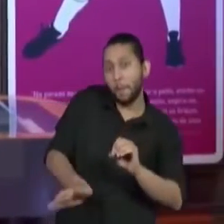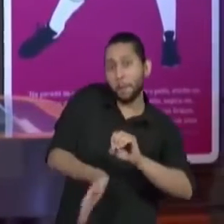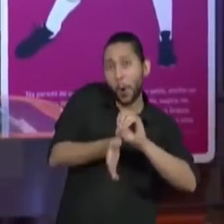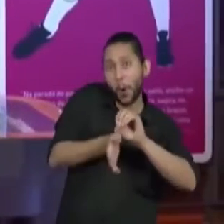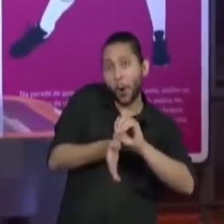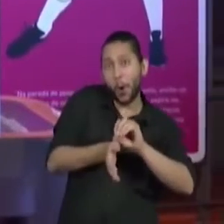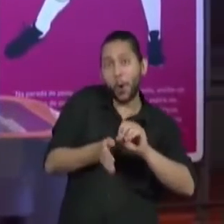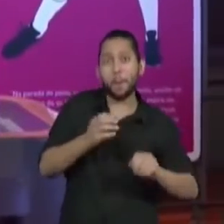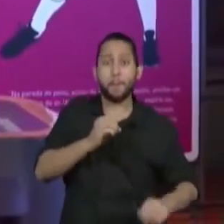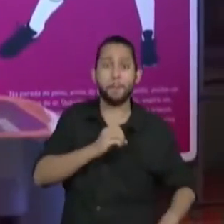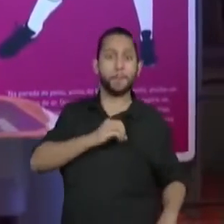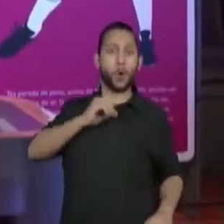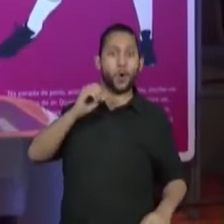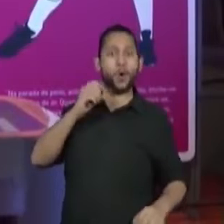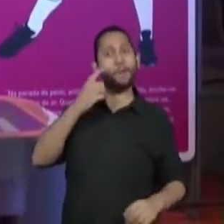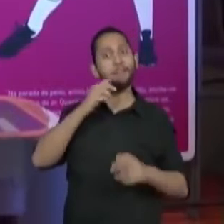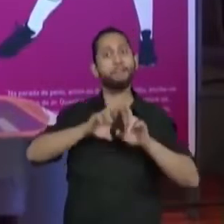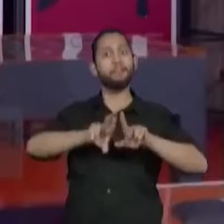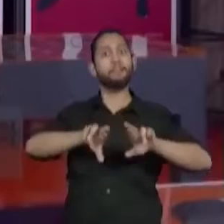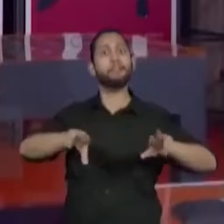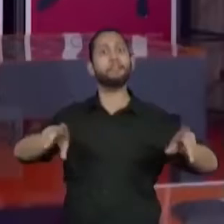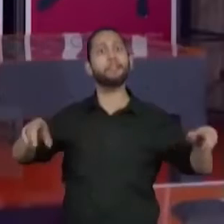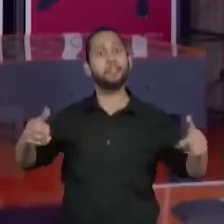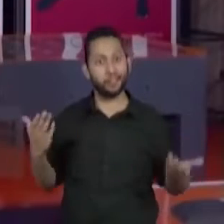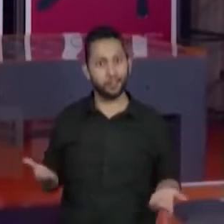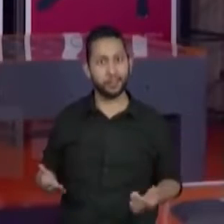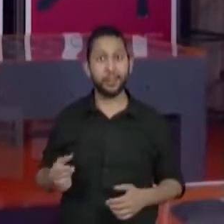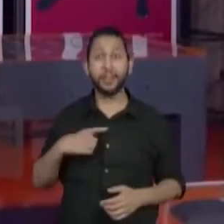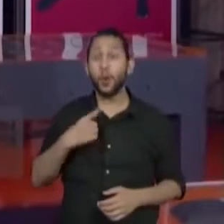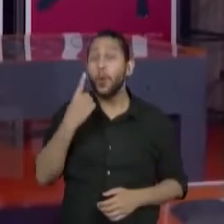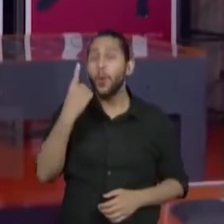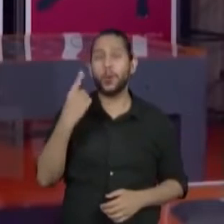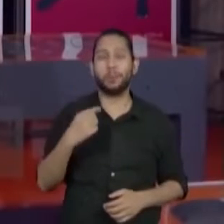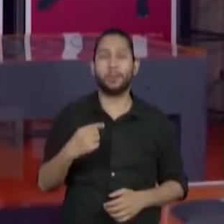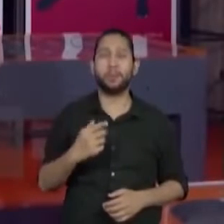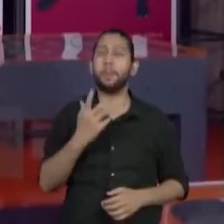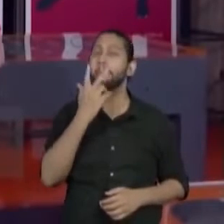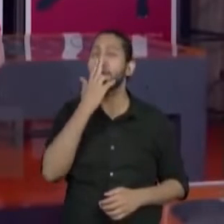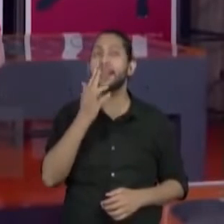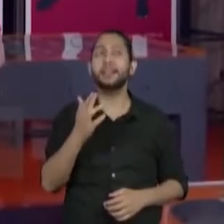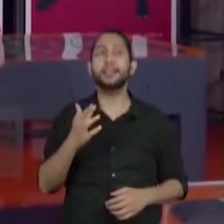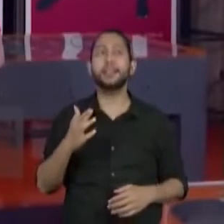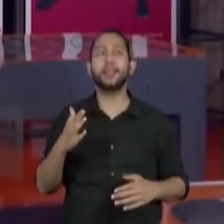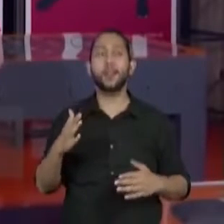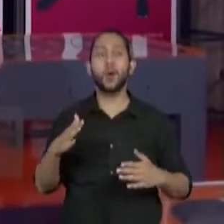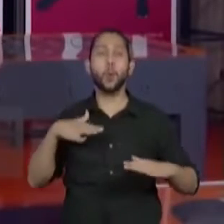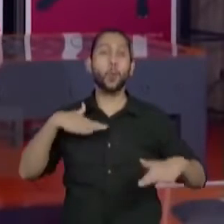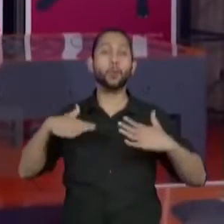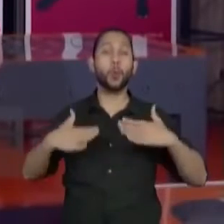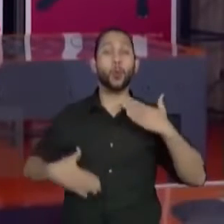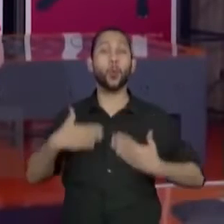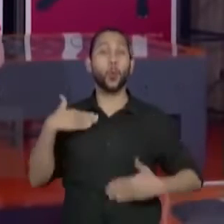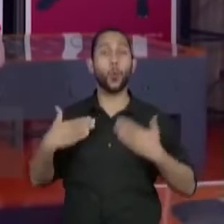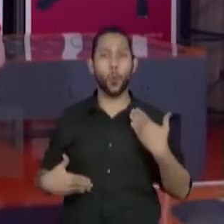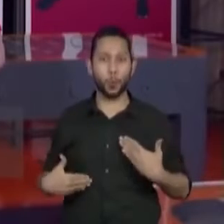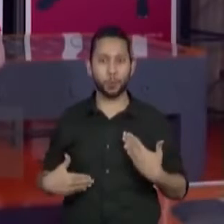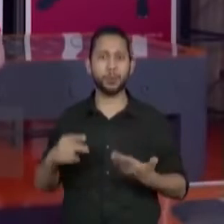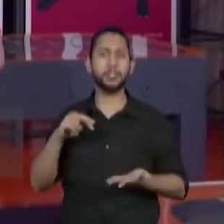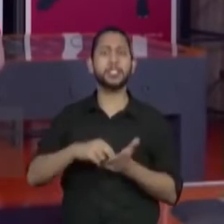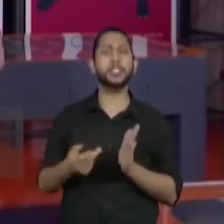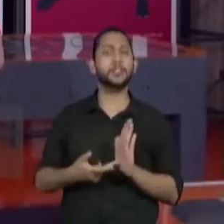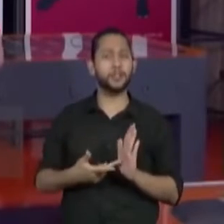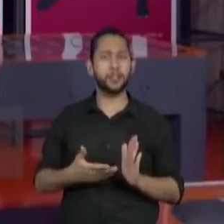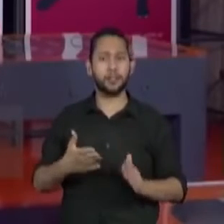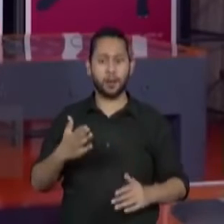bem colorido e uma delas é um dos movimentos aí que é o domínio de bola